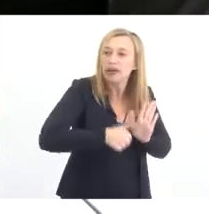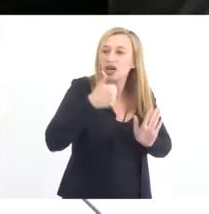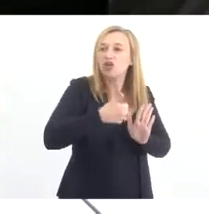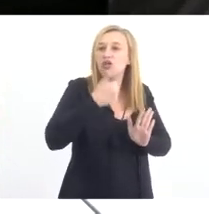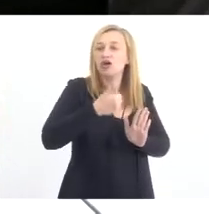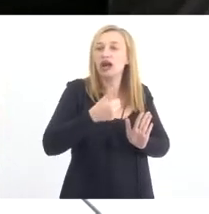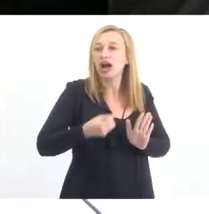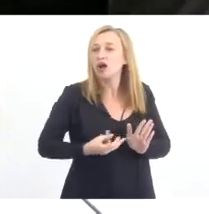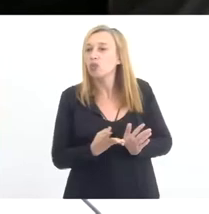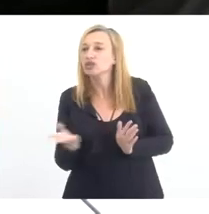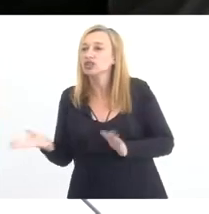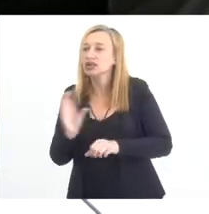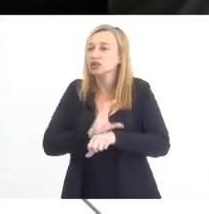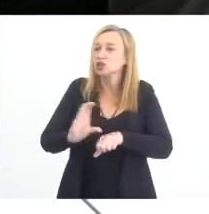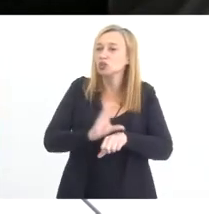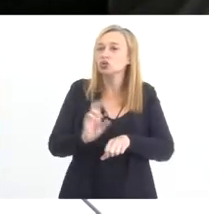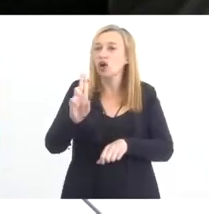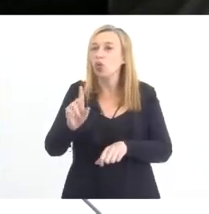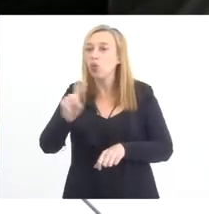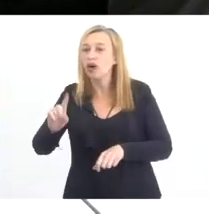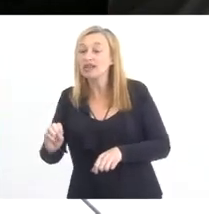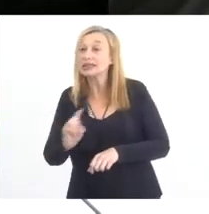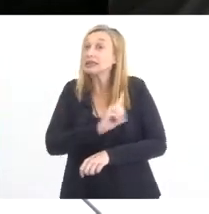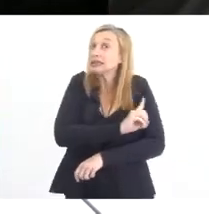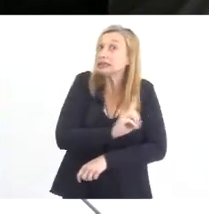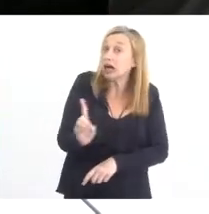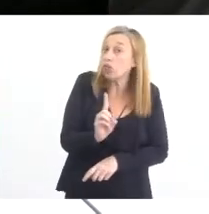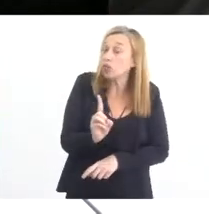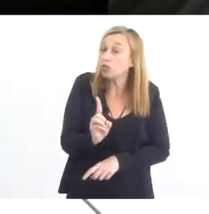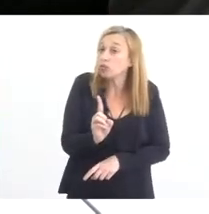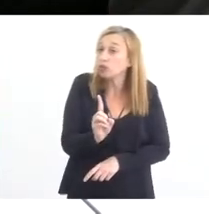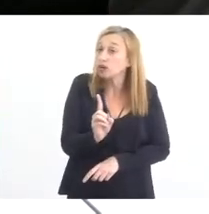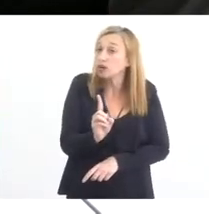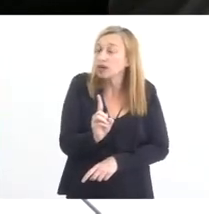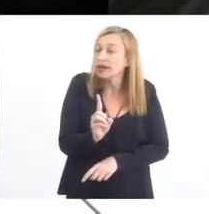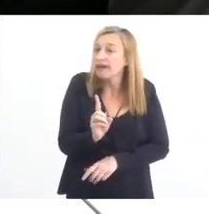dos cursos da UESO e não